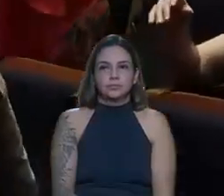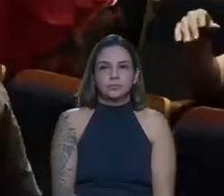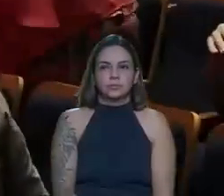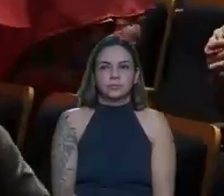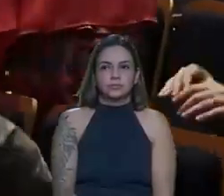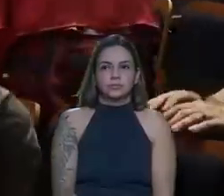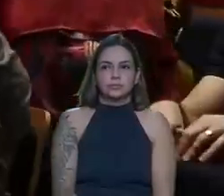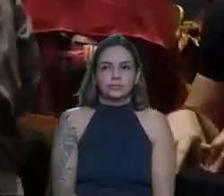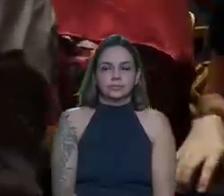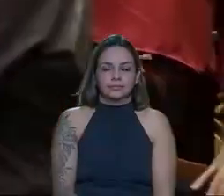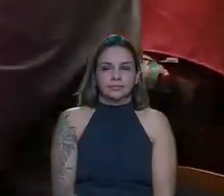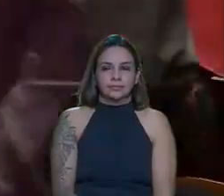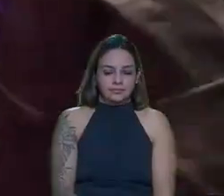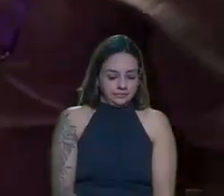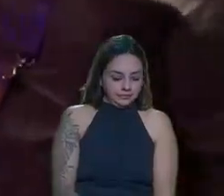Oh.